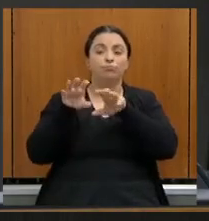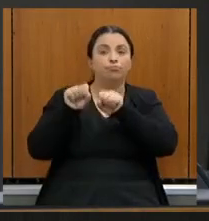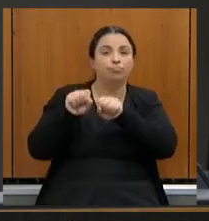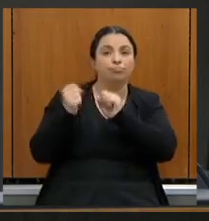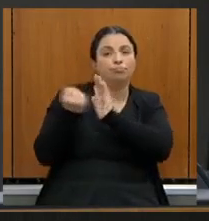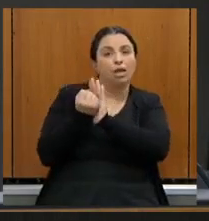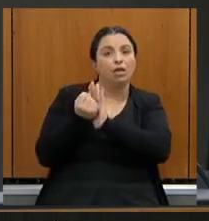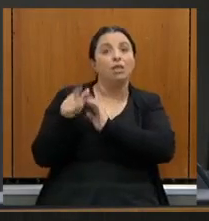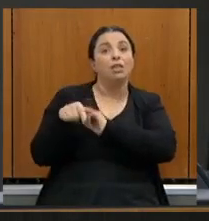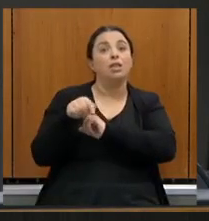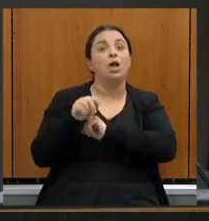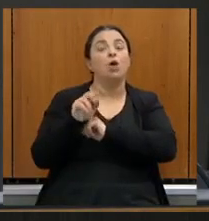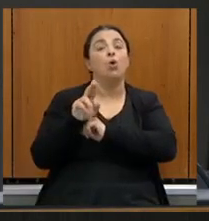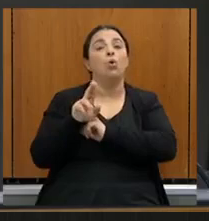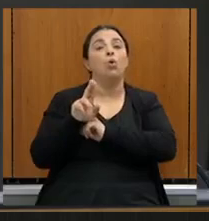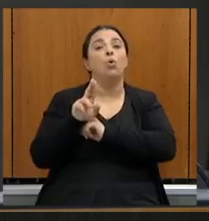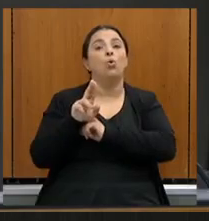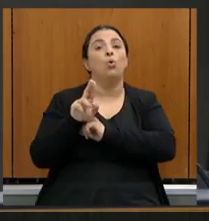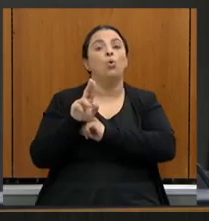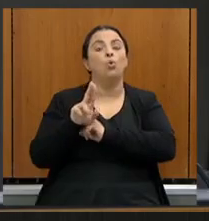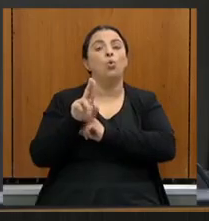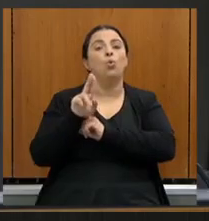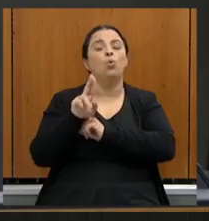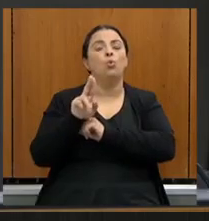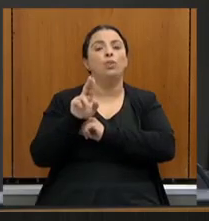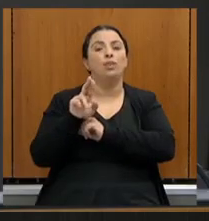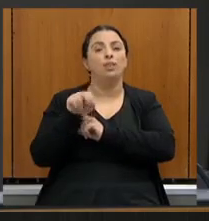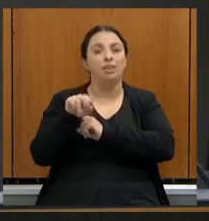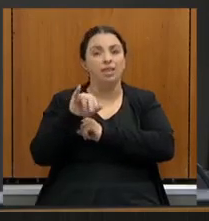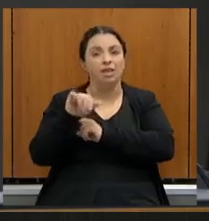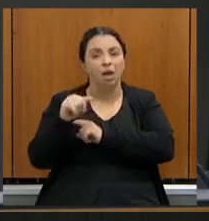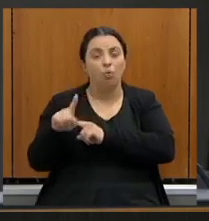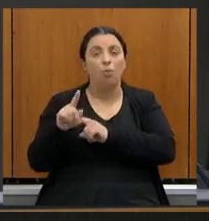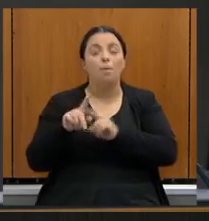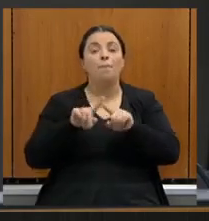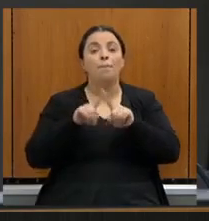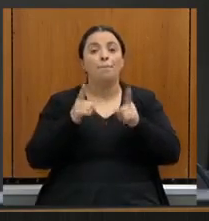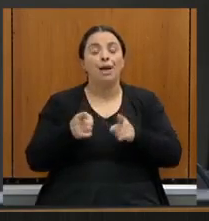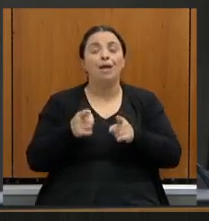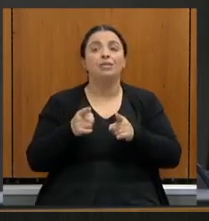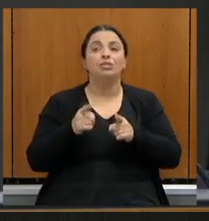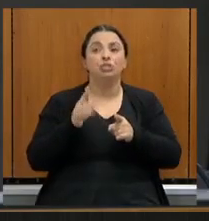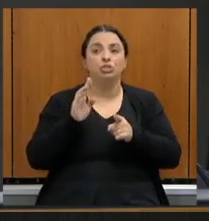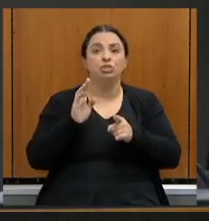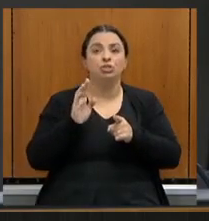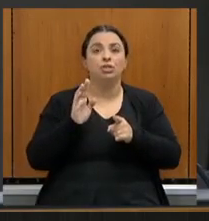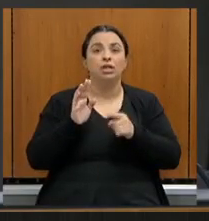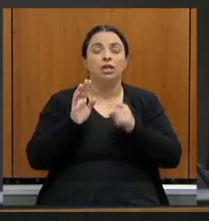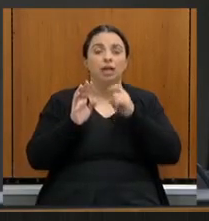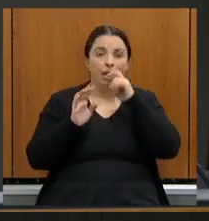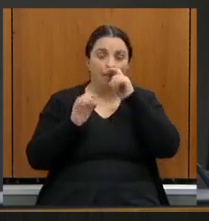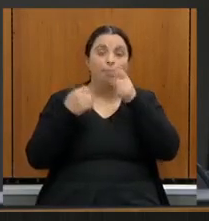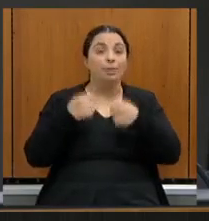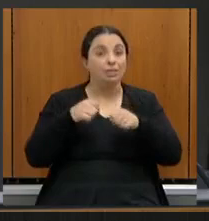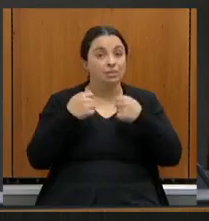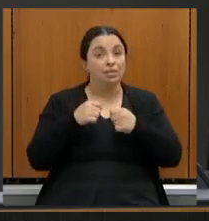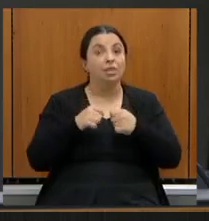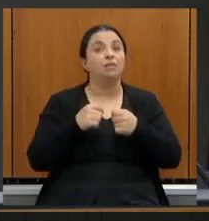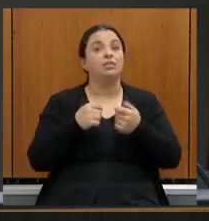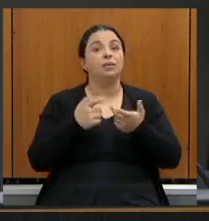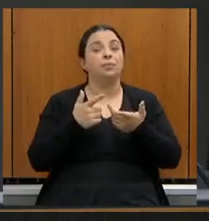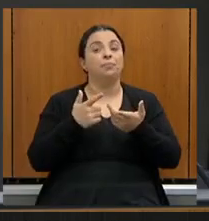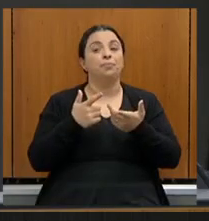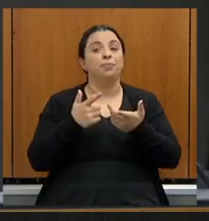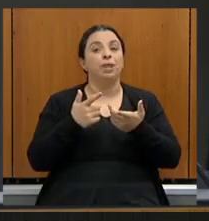mas esse tombamento federal, ele é insuficiente. Tombada em Belo Horizonte, mas esse tombamento municipal é